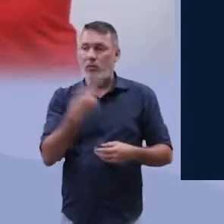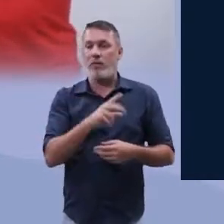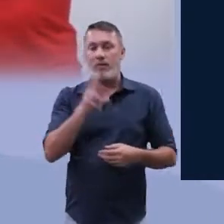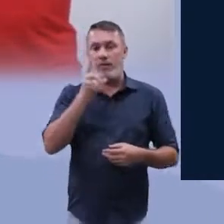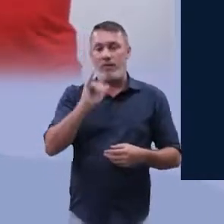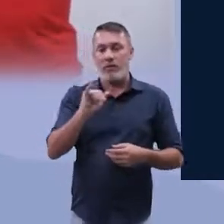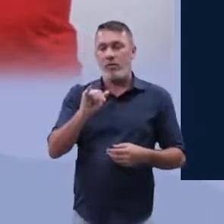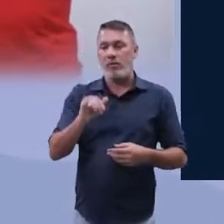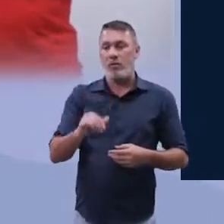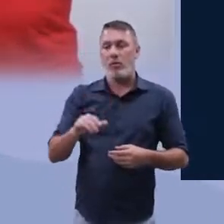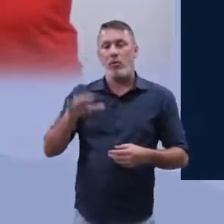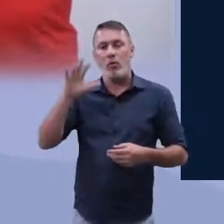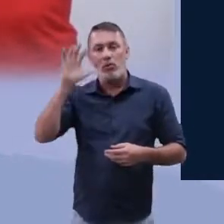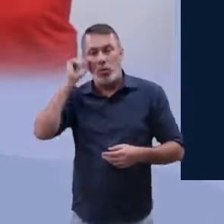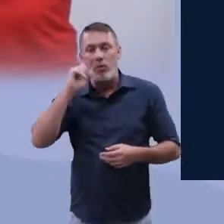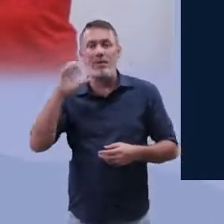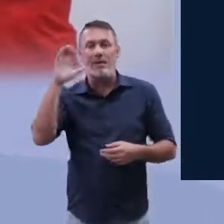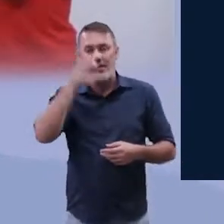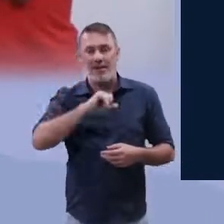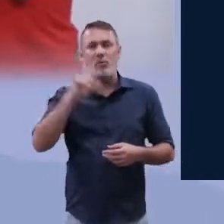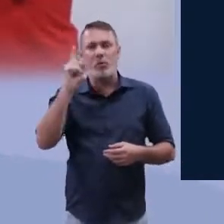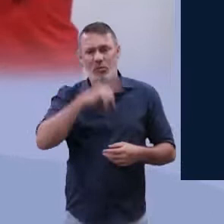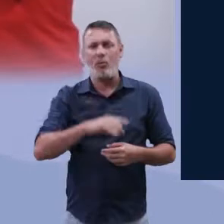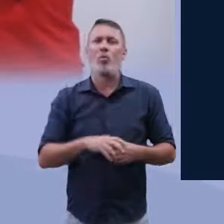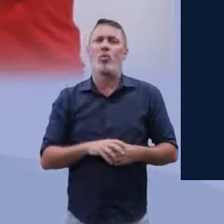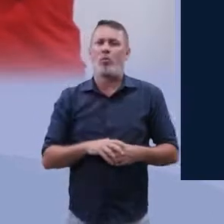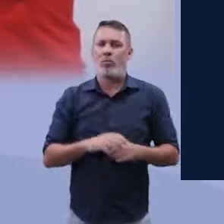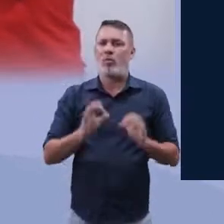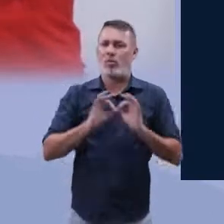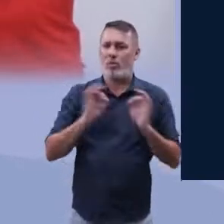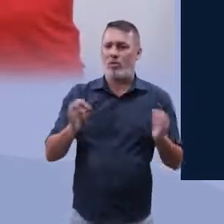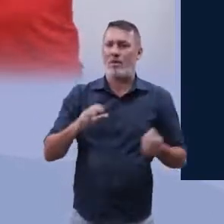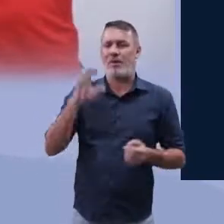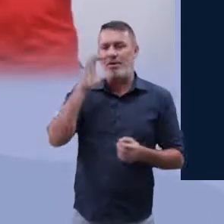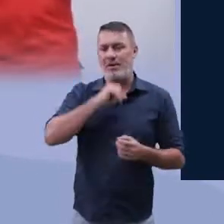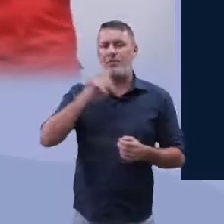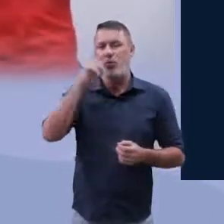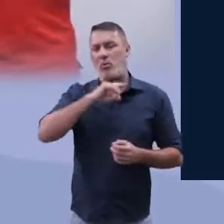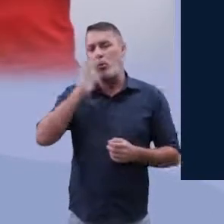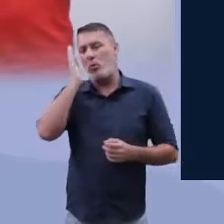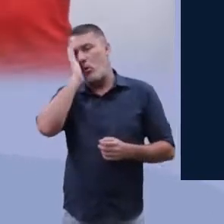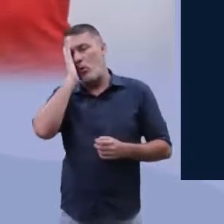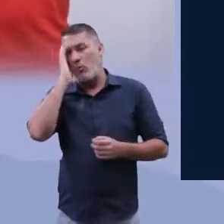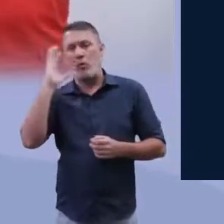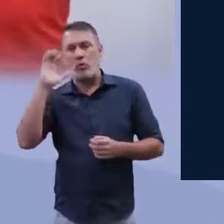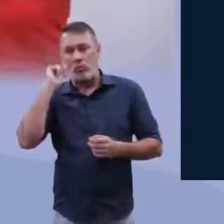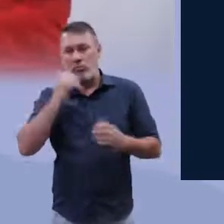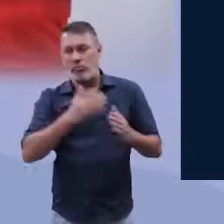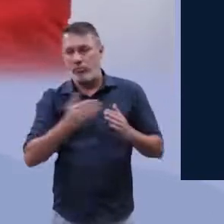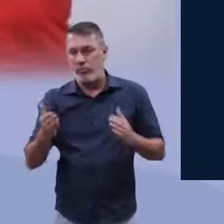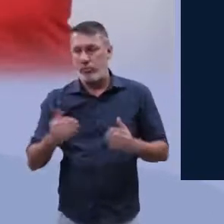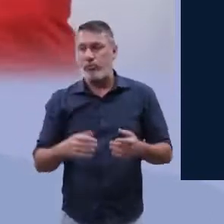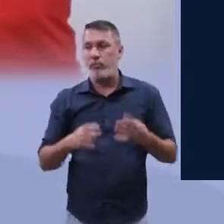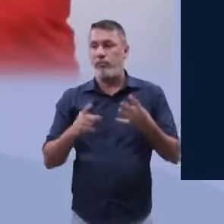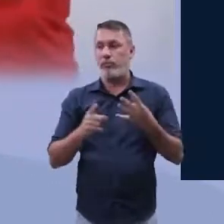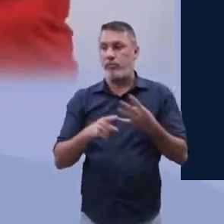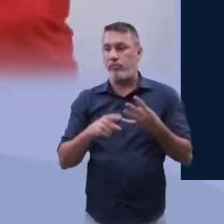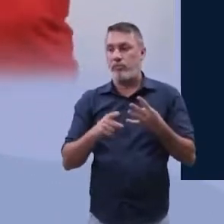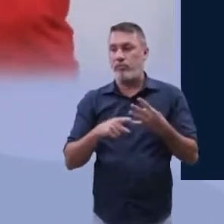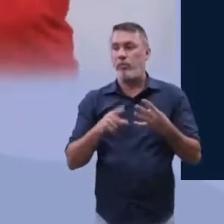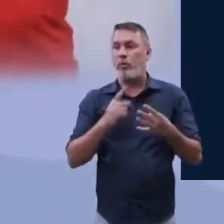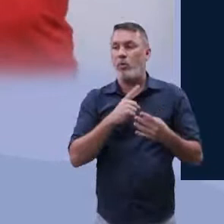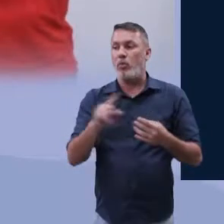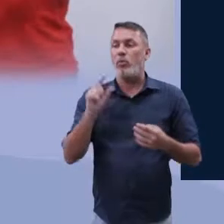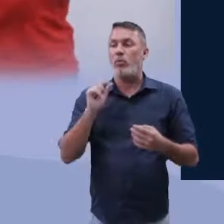né? Nós vamos dormir o fim de semana todo. Beleza, né? Então vai passar o fim de semana dormindo, contínuo. Ou we're going